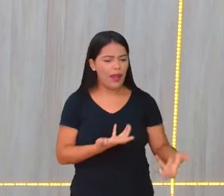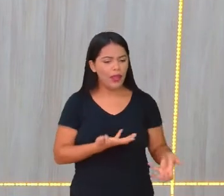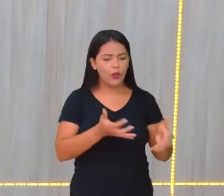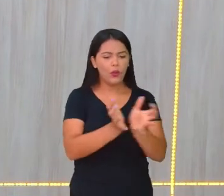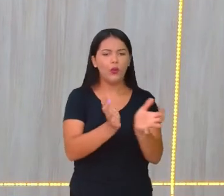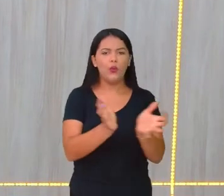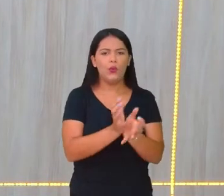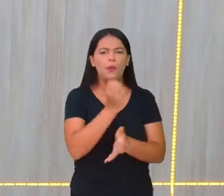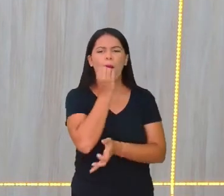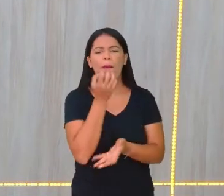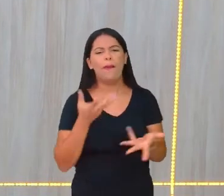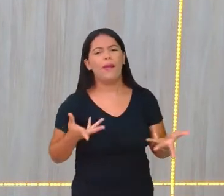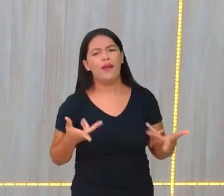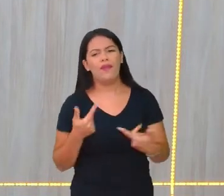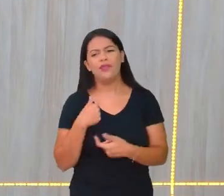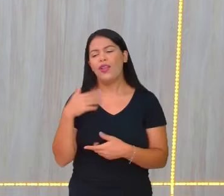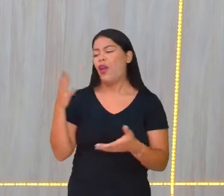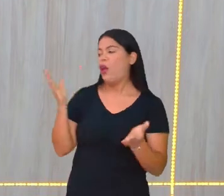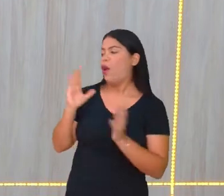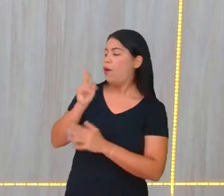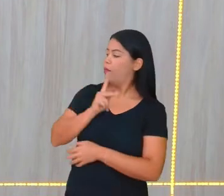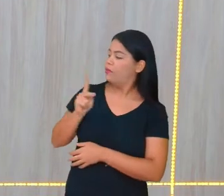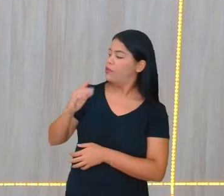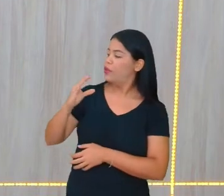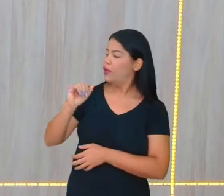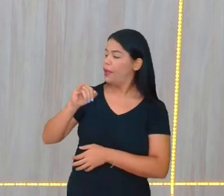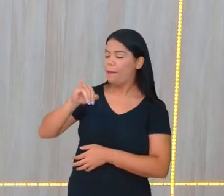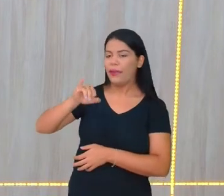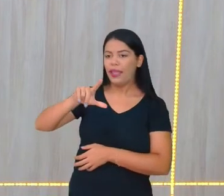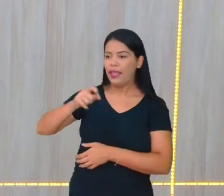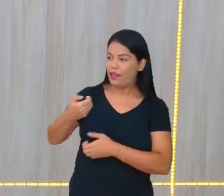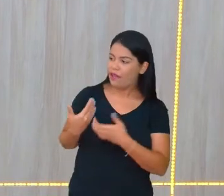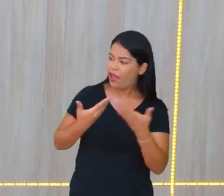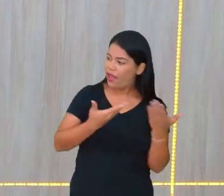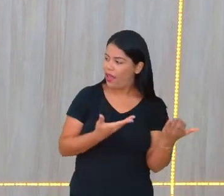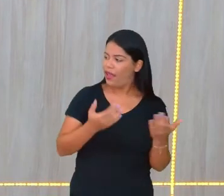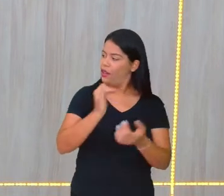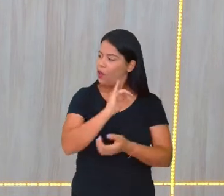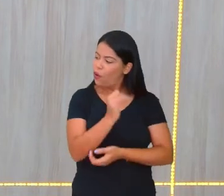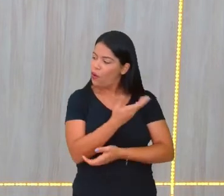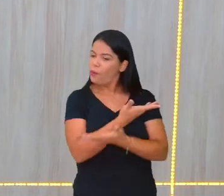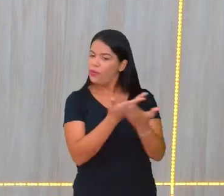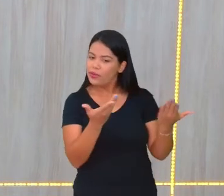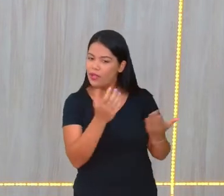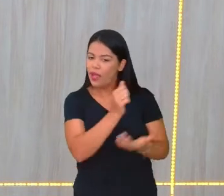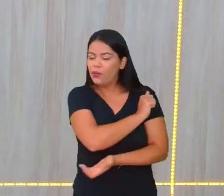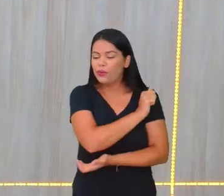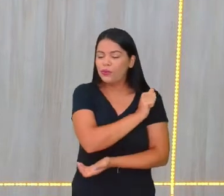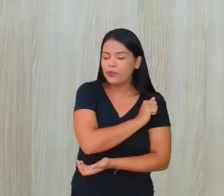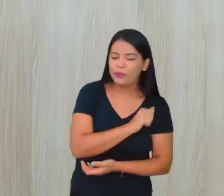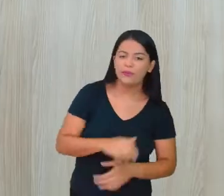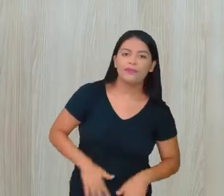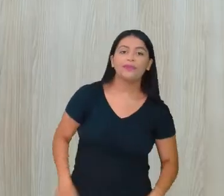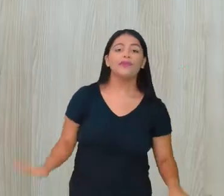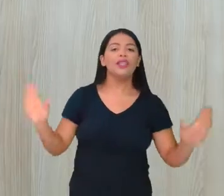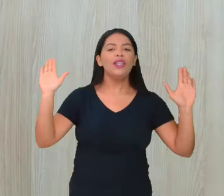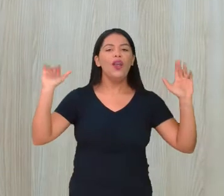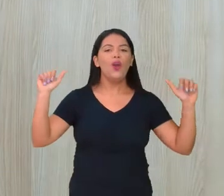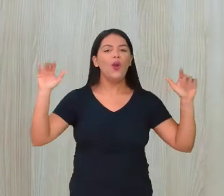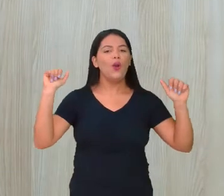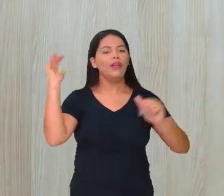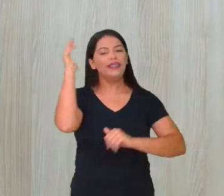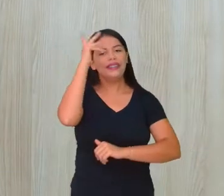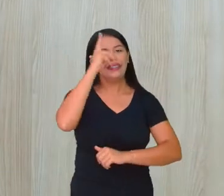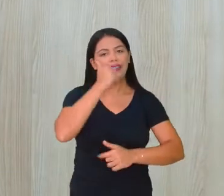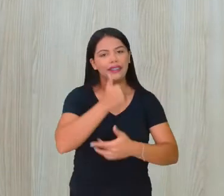professora Camille, dê o seu alô com toda a sua simpatia para os nossos alunos e alunas. Olá, lindezas!